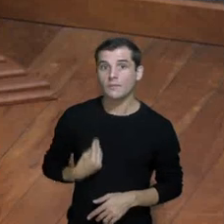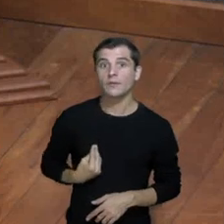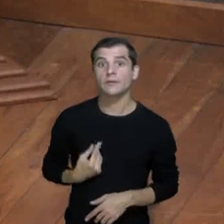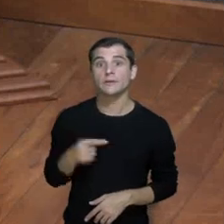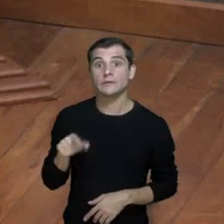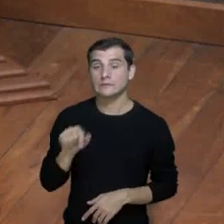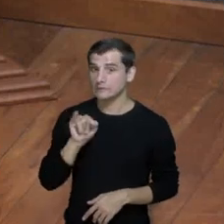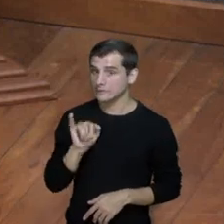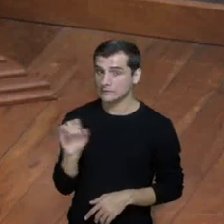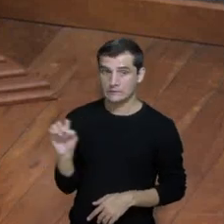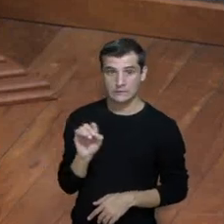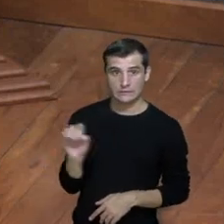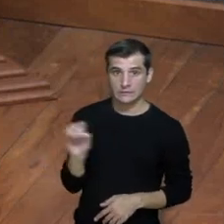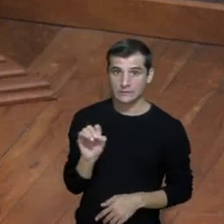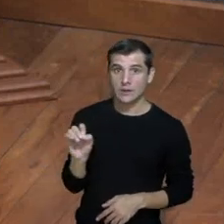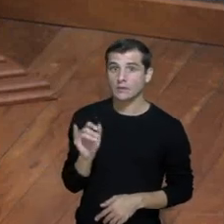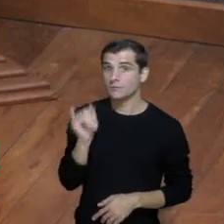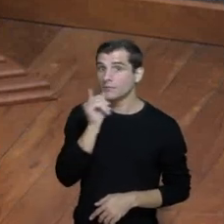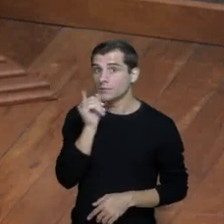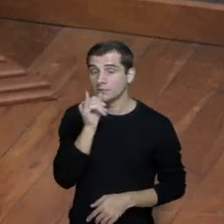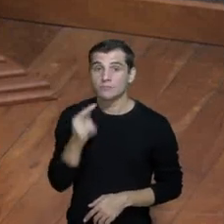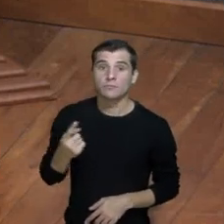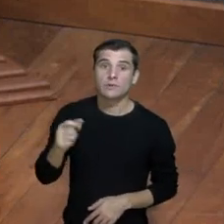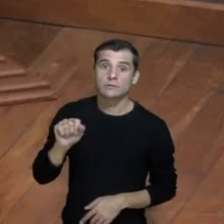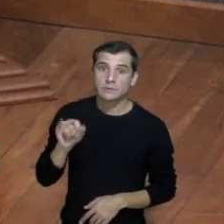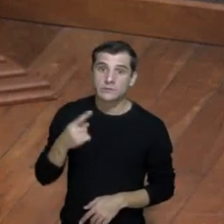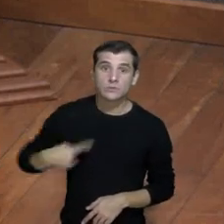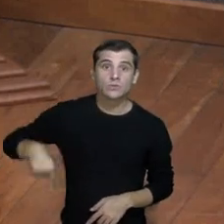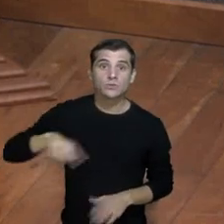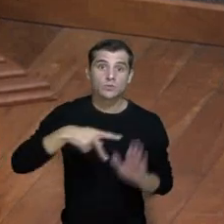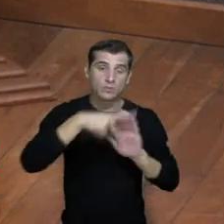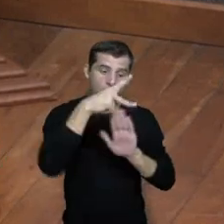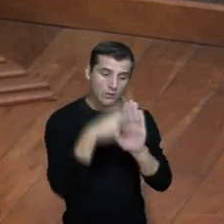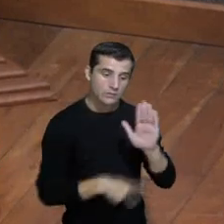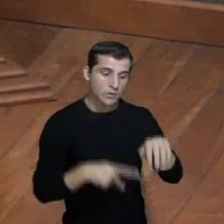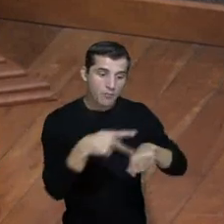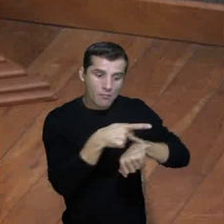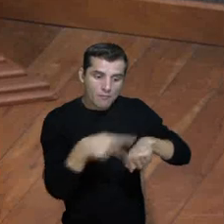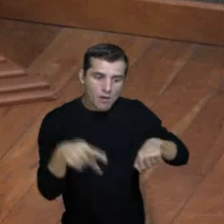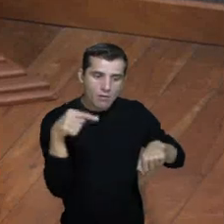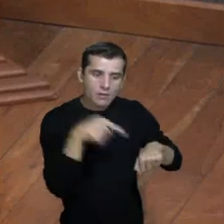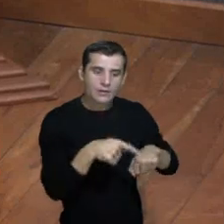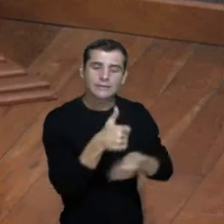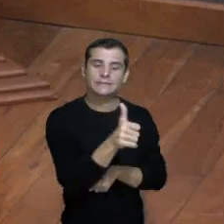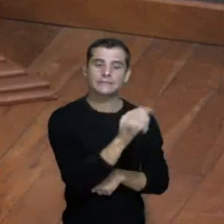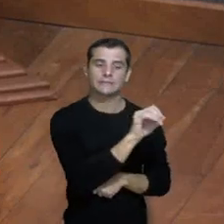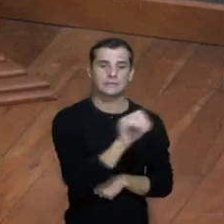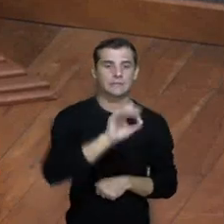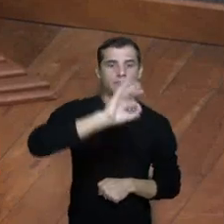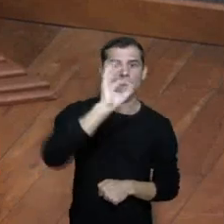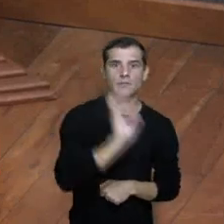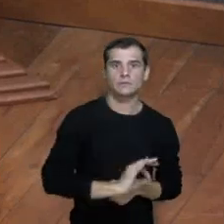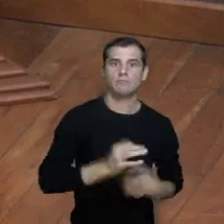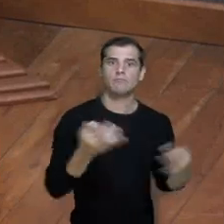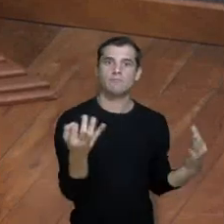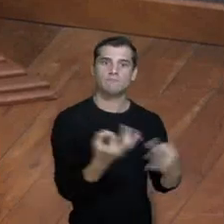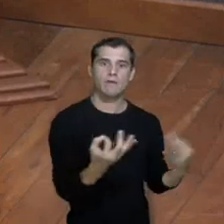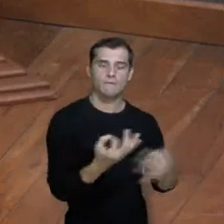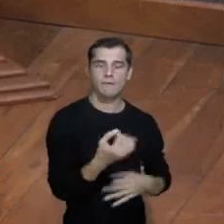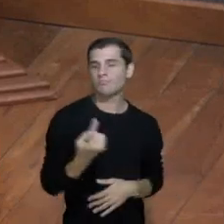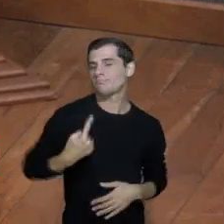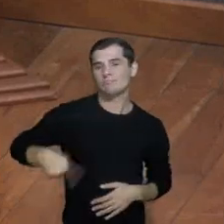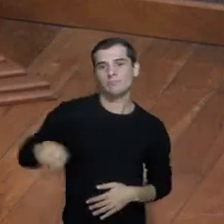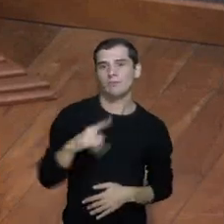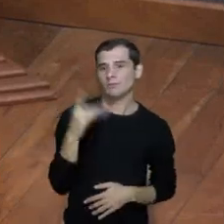através se a gente for pegar um projeto no sentido de 100% perfeito a gente não vai conseguir nós